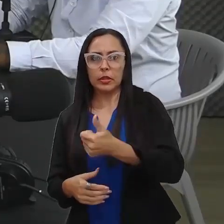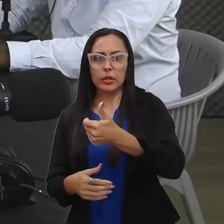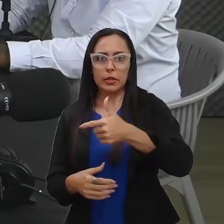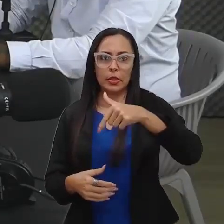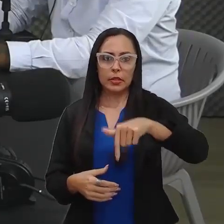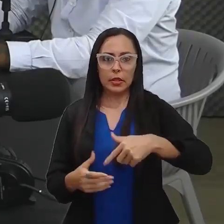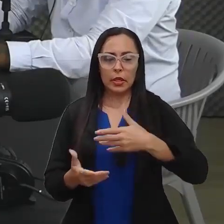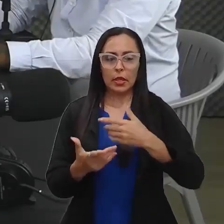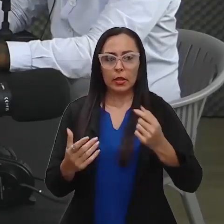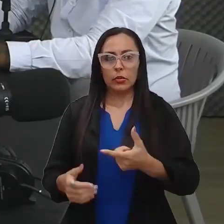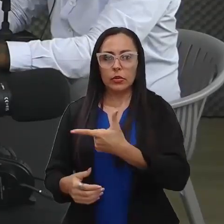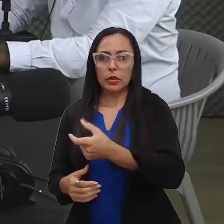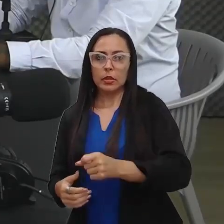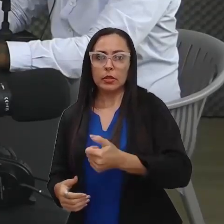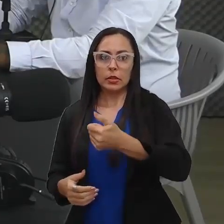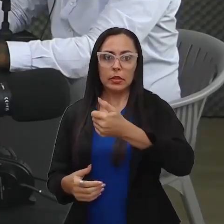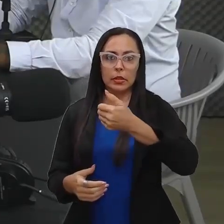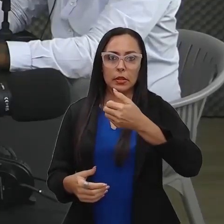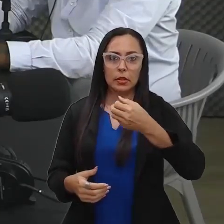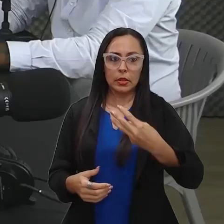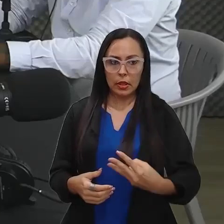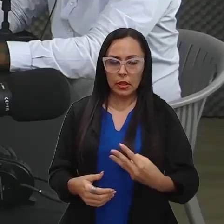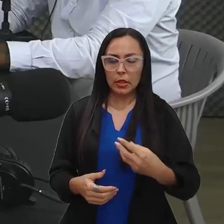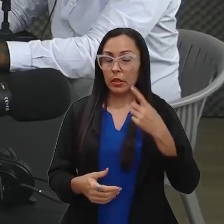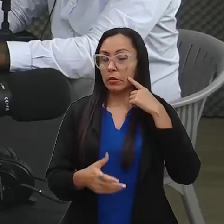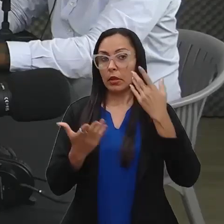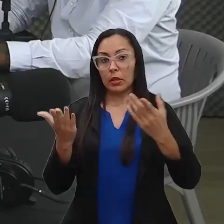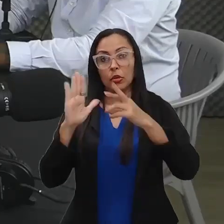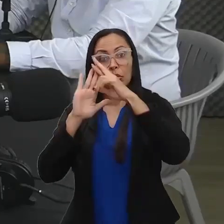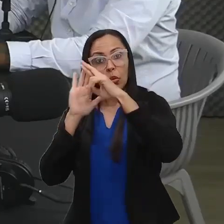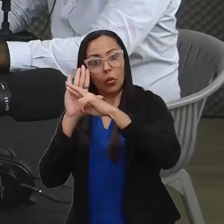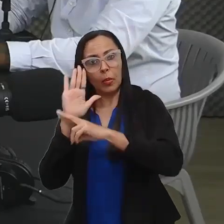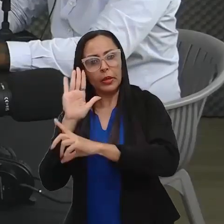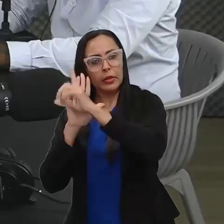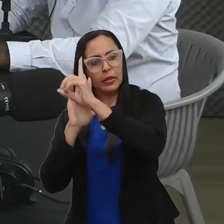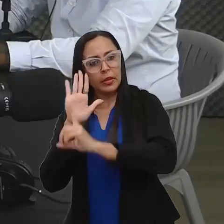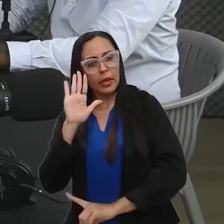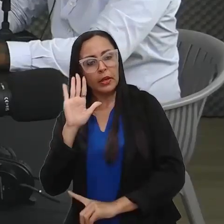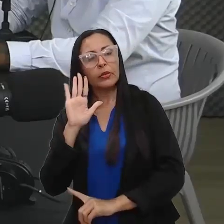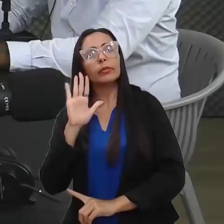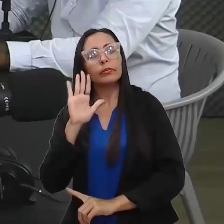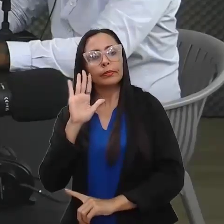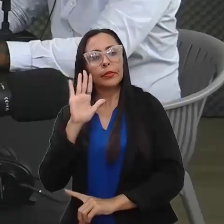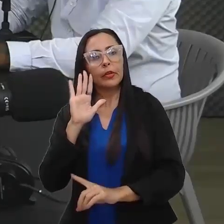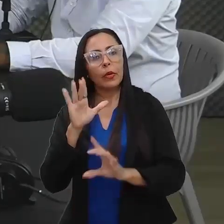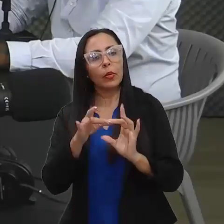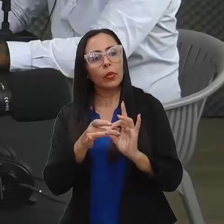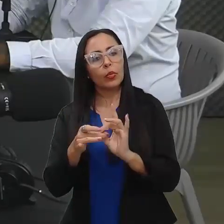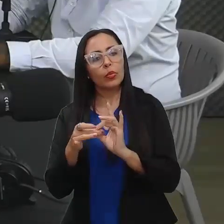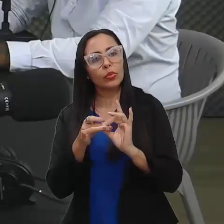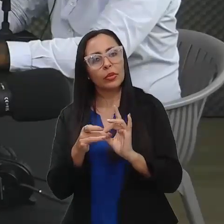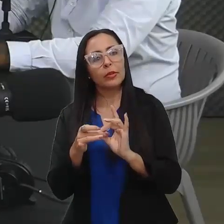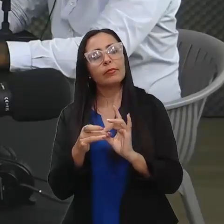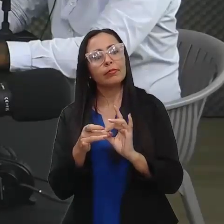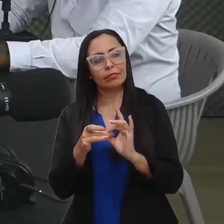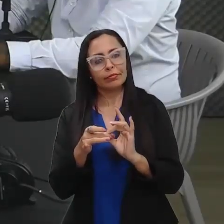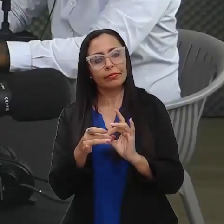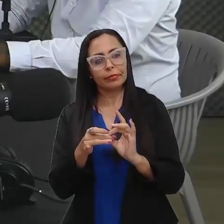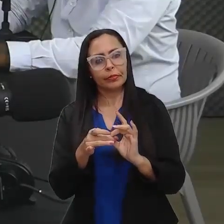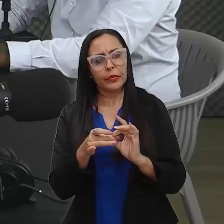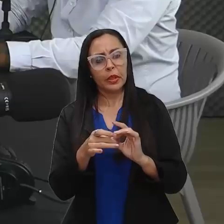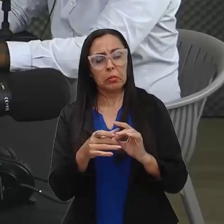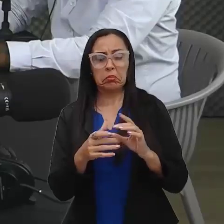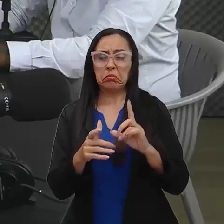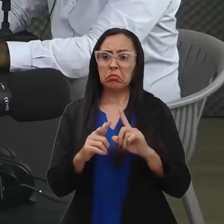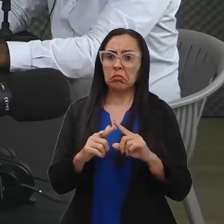217A, ou 213. Isso aqui são normas de direito que vão punir o agressor. Mas o